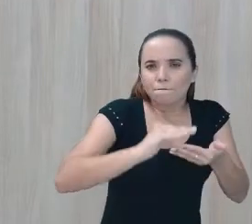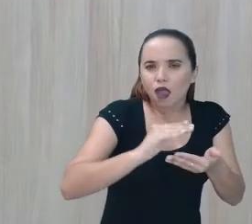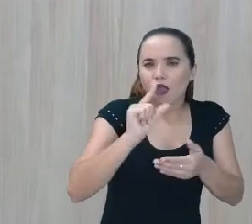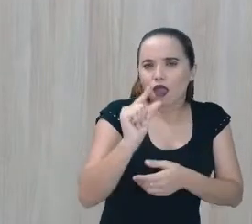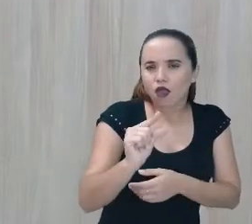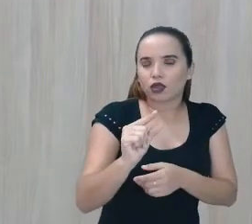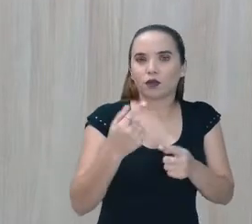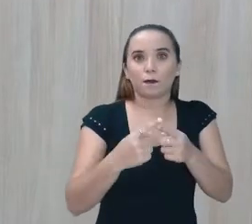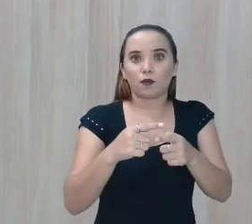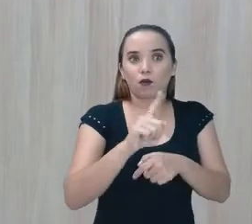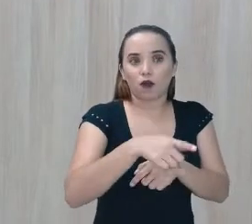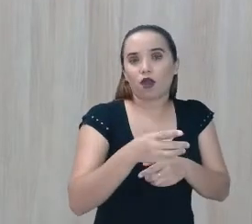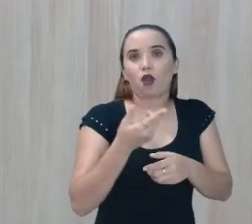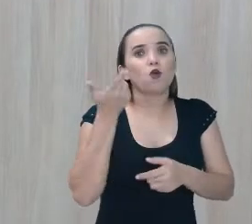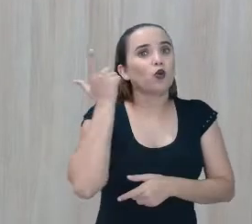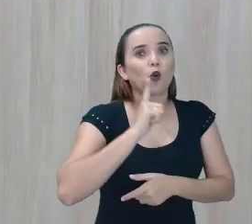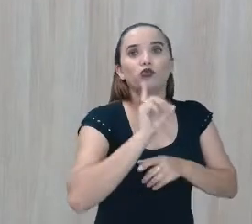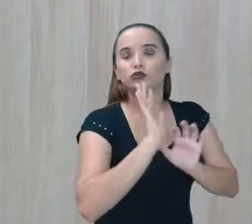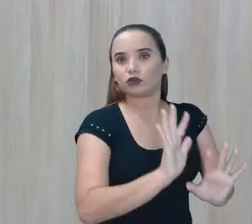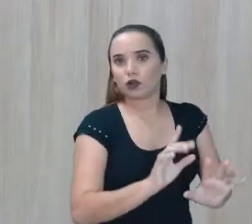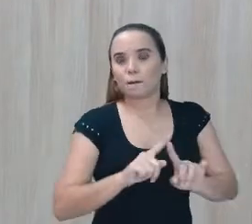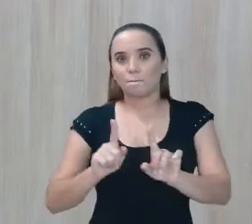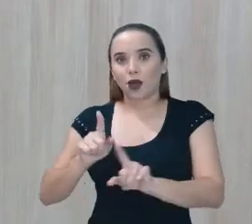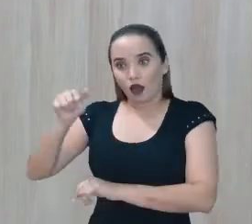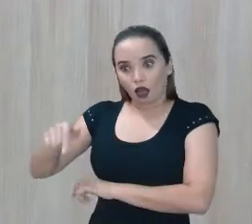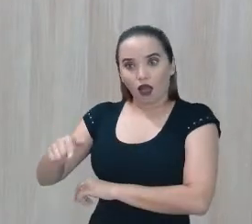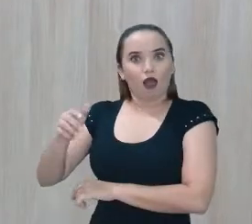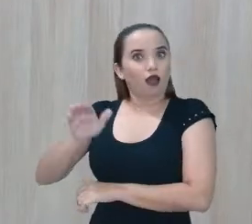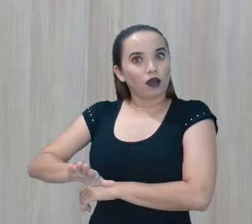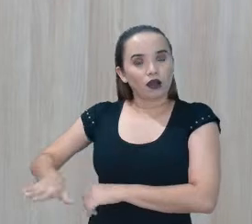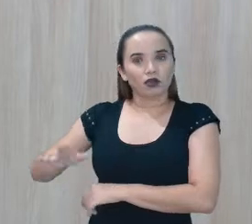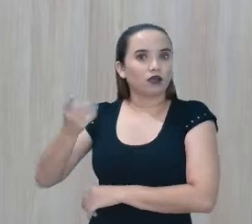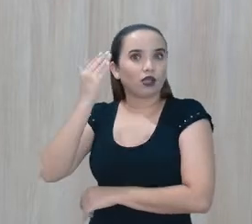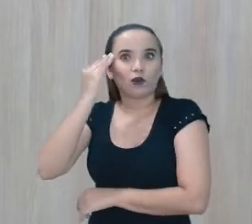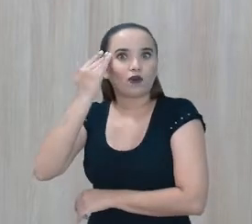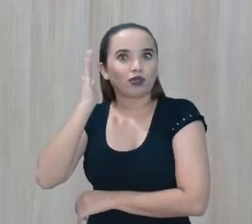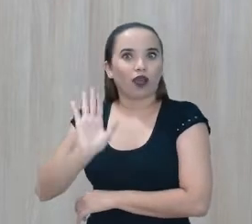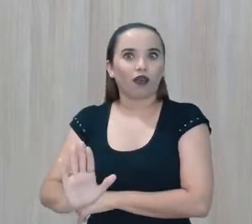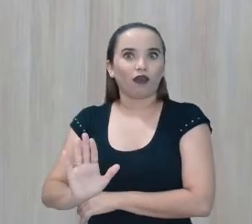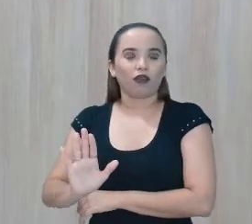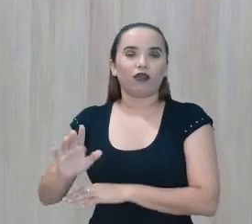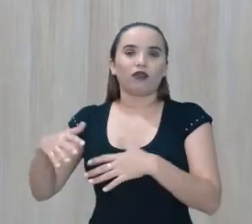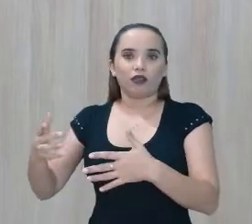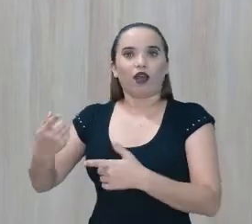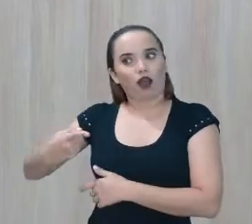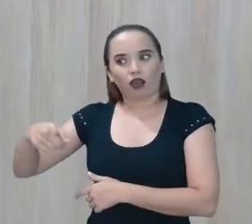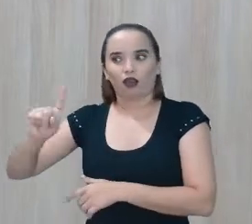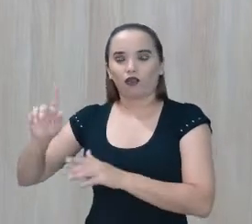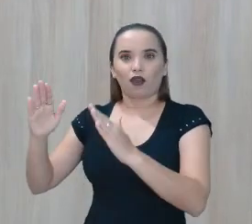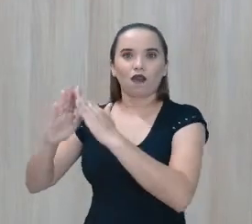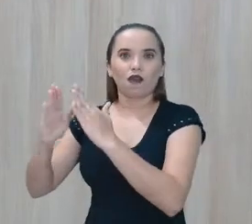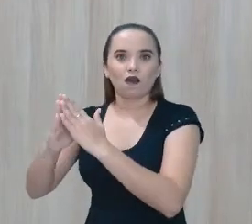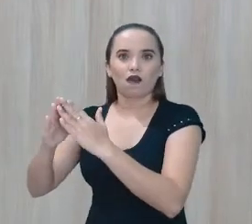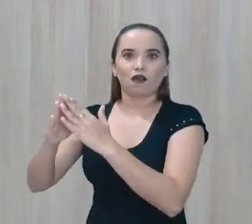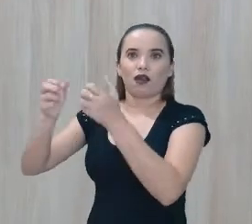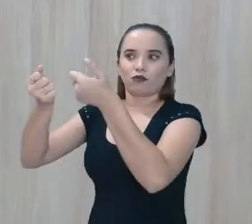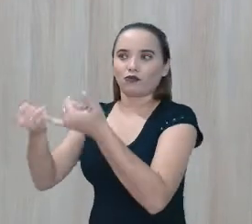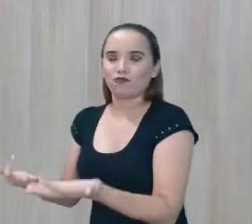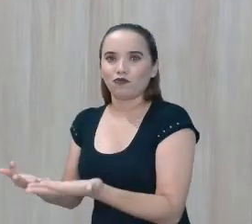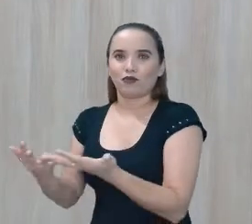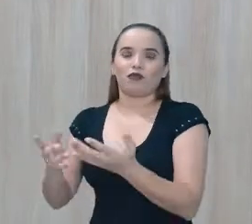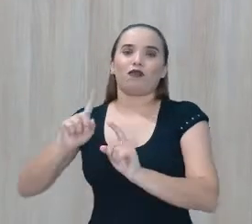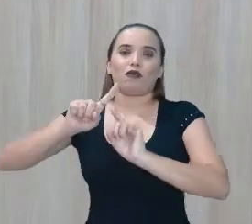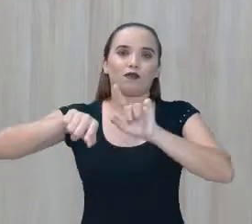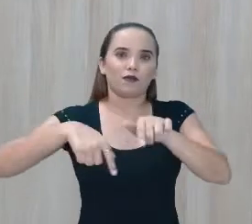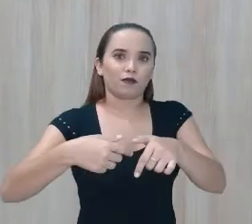possibilidades. Mas aí a criança, ela não entende e leva essa problemática para casa. E aí chega a família